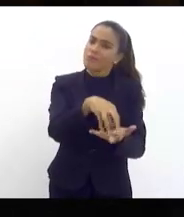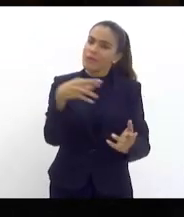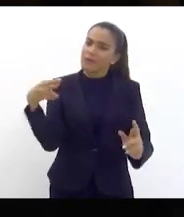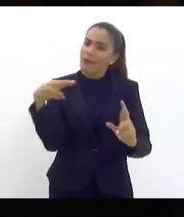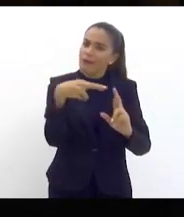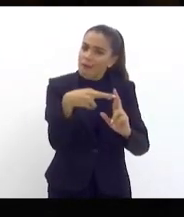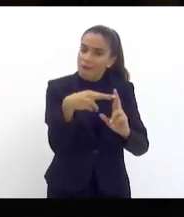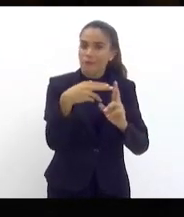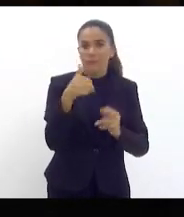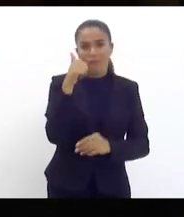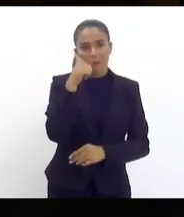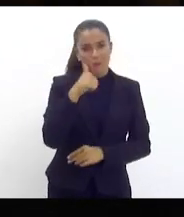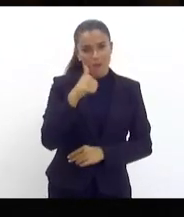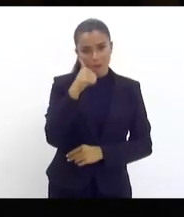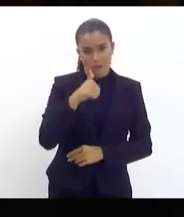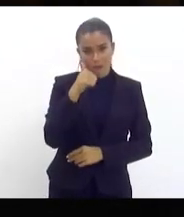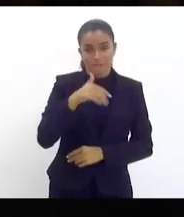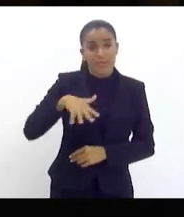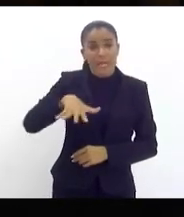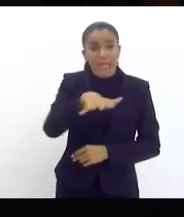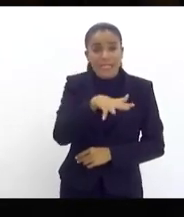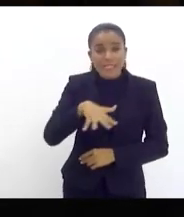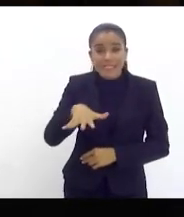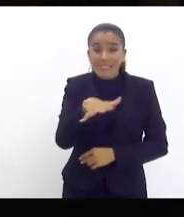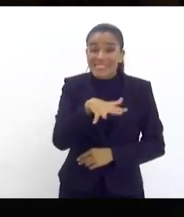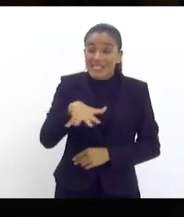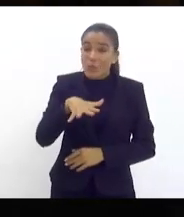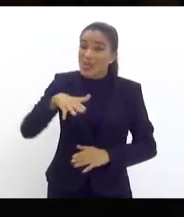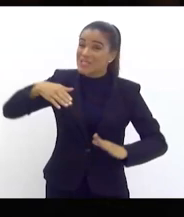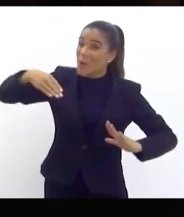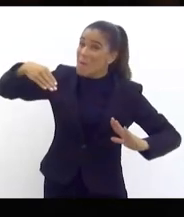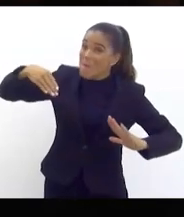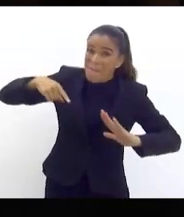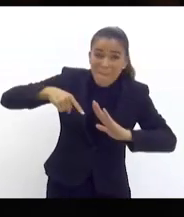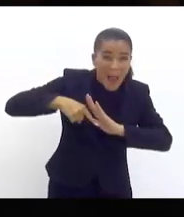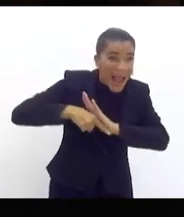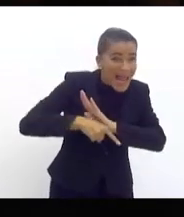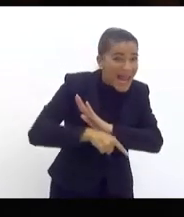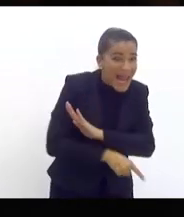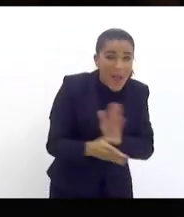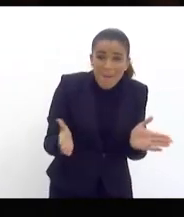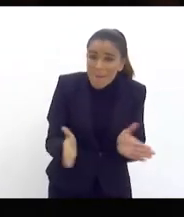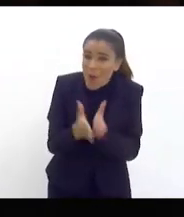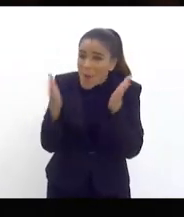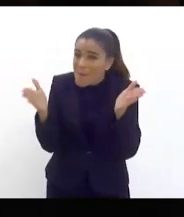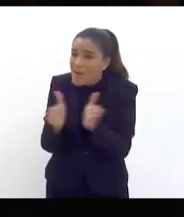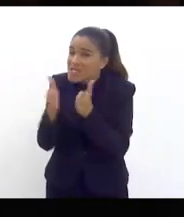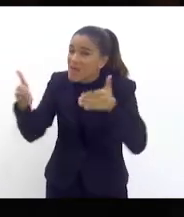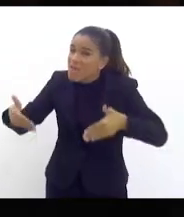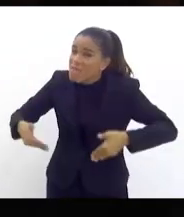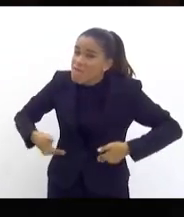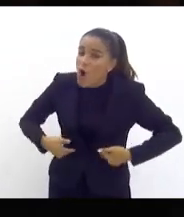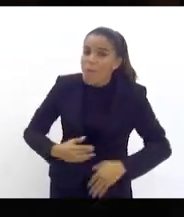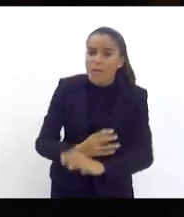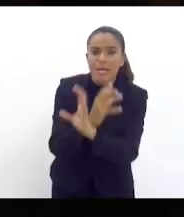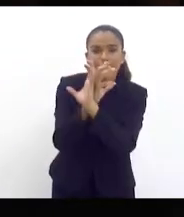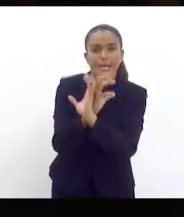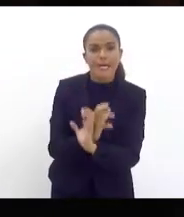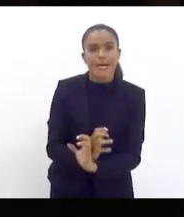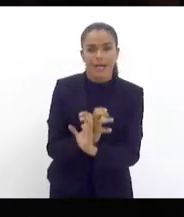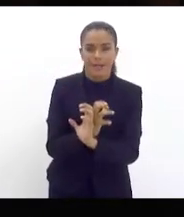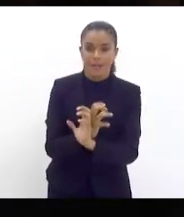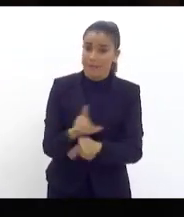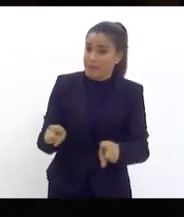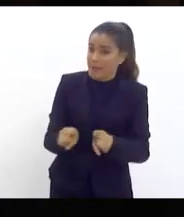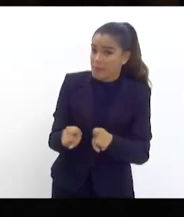referência para mulheres em situação de extrema vulnerabilidade, pobreza, fome e miséria, contando,